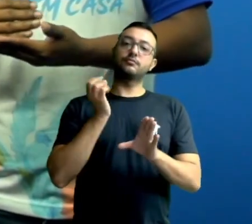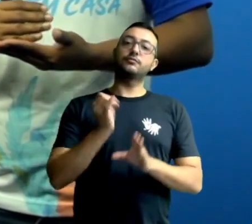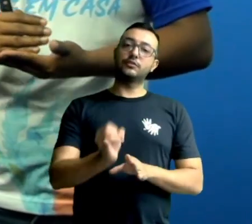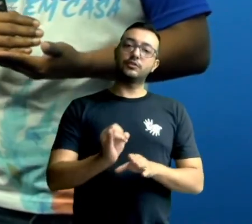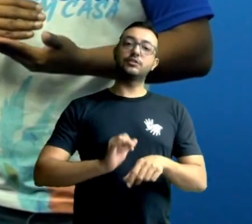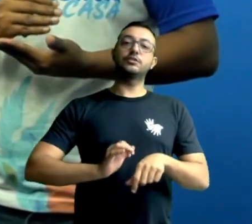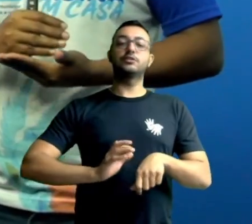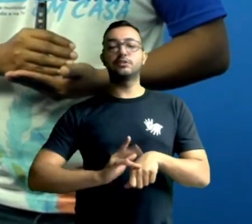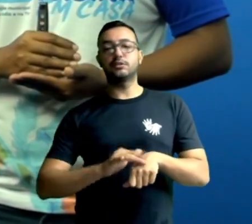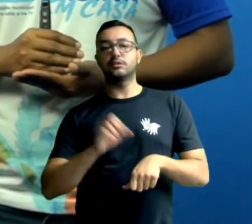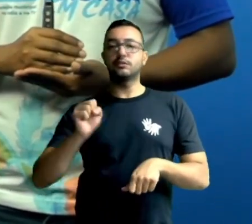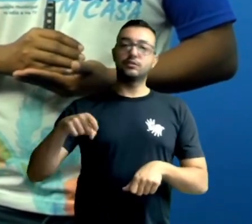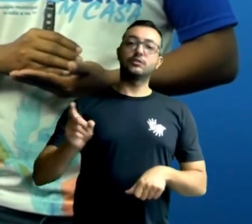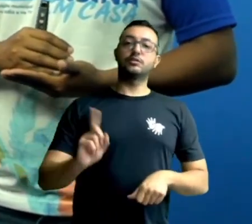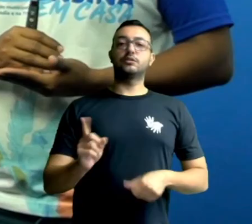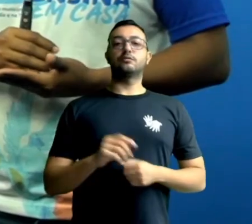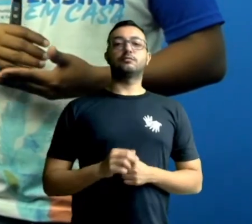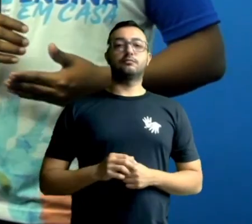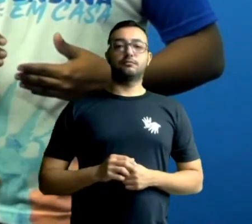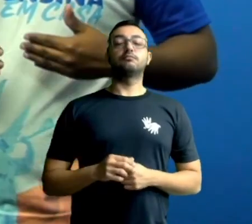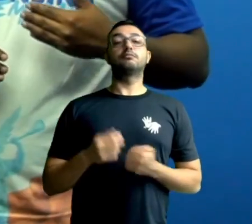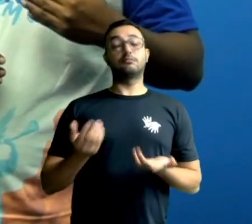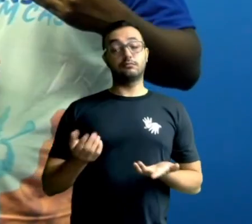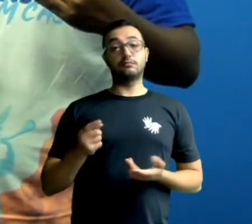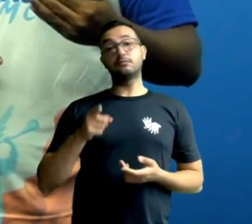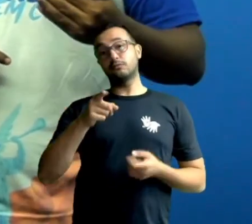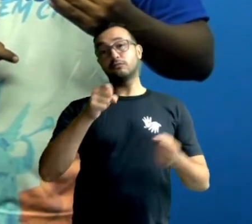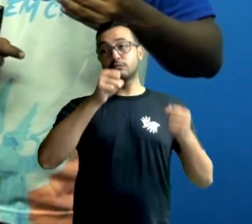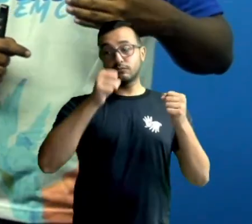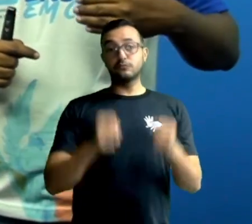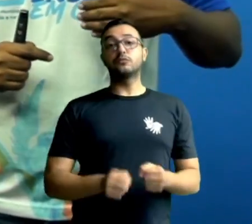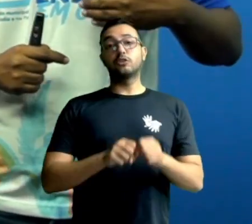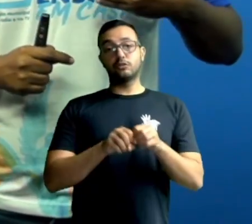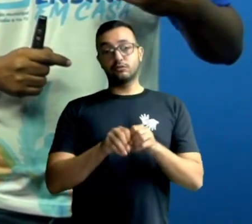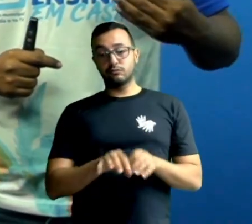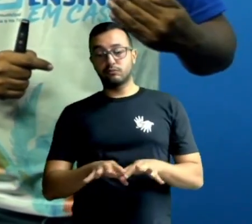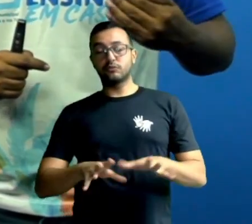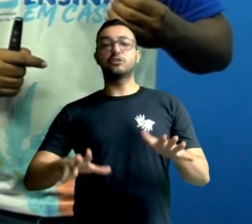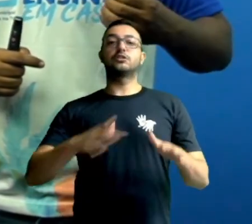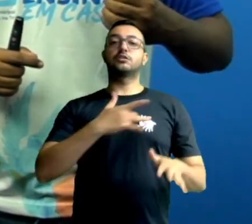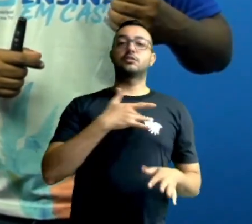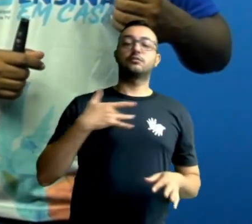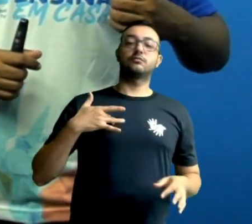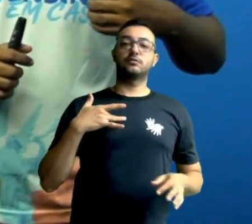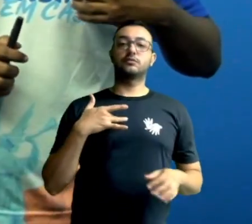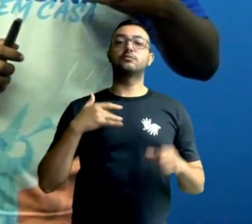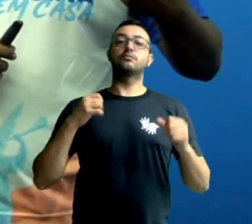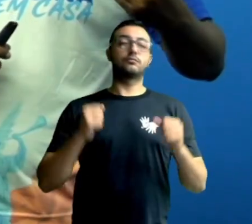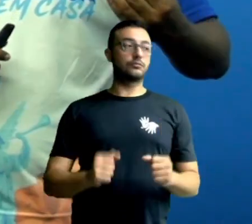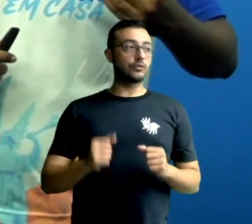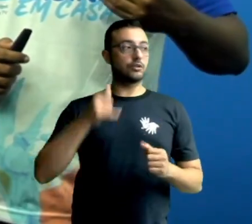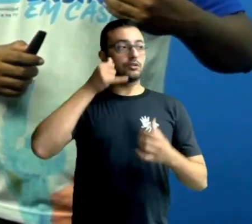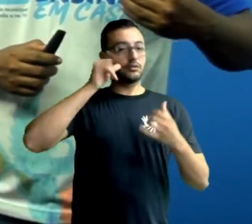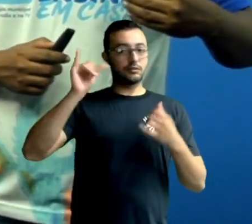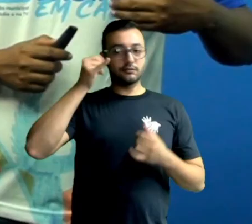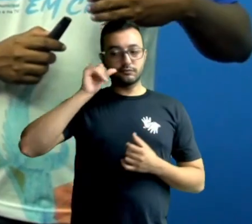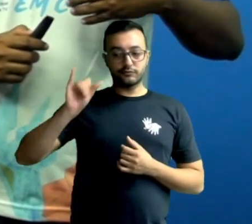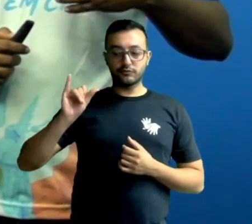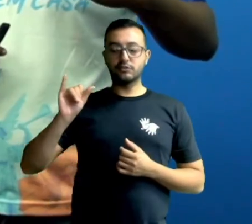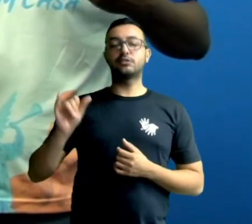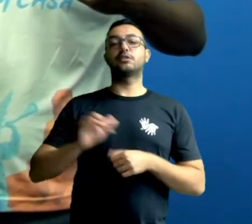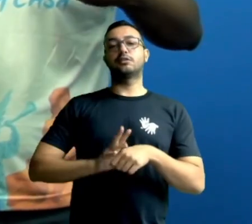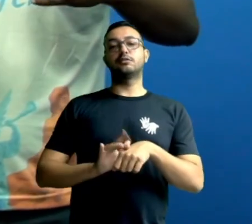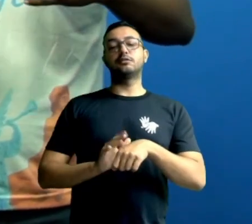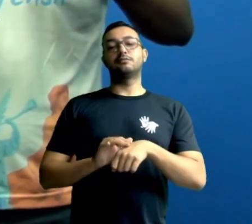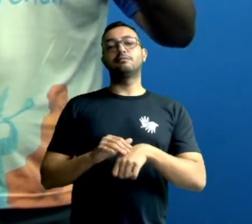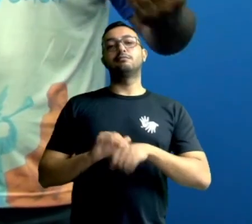está infectado ou não com o vírus da raiva. Você pode ser um agente multiplicador de saúde, pode estar prevenindo